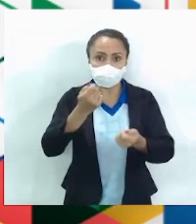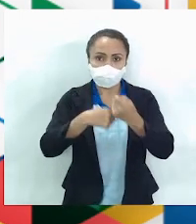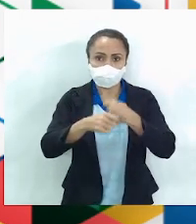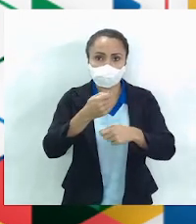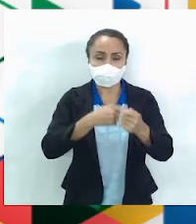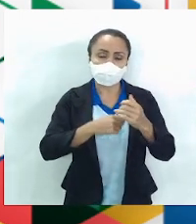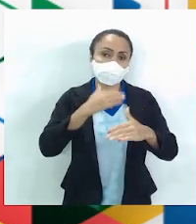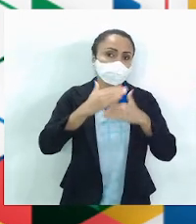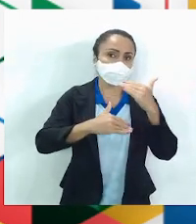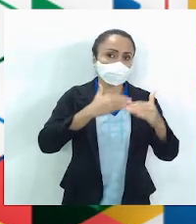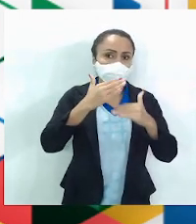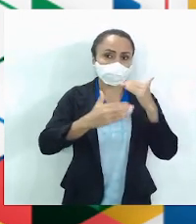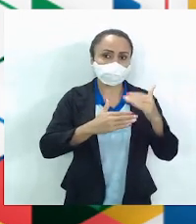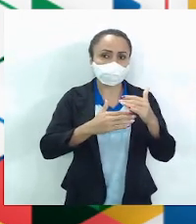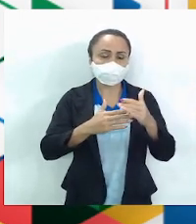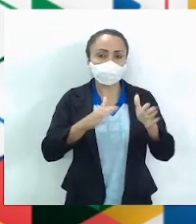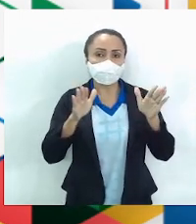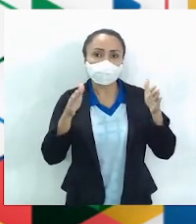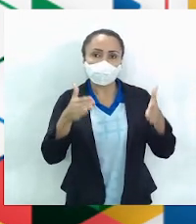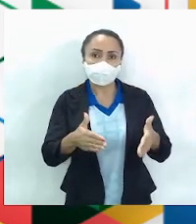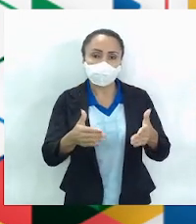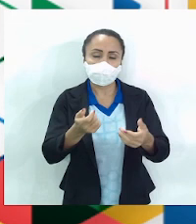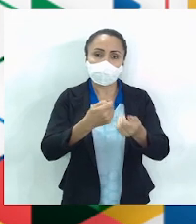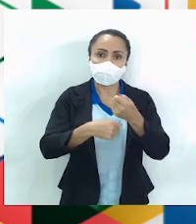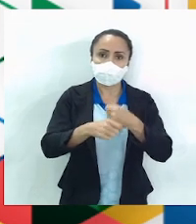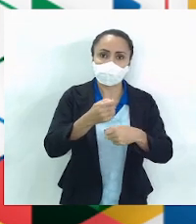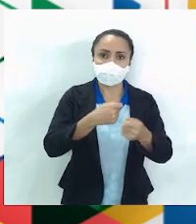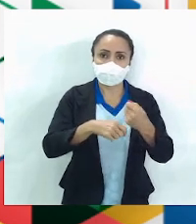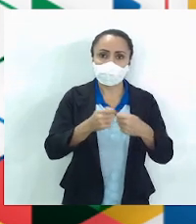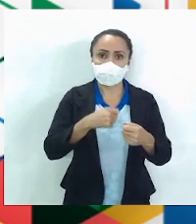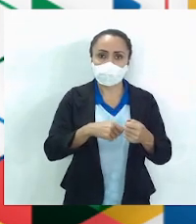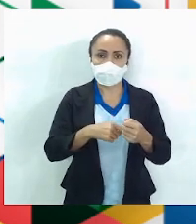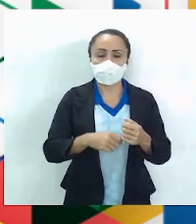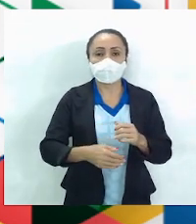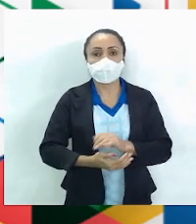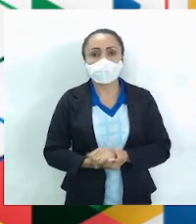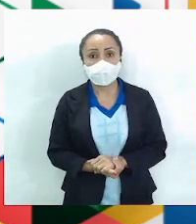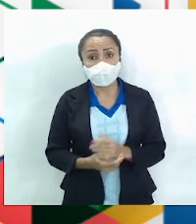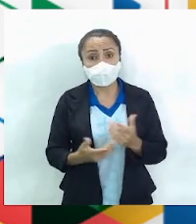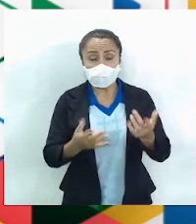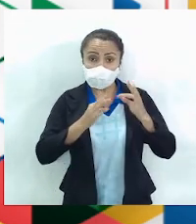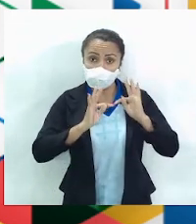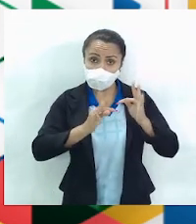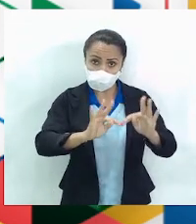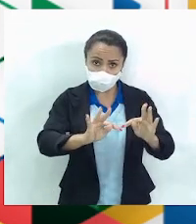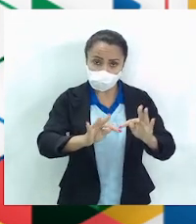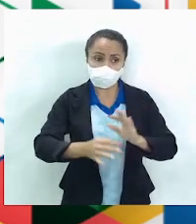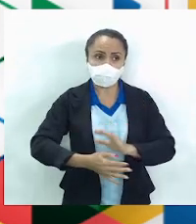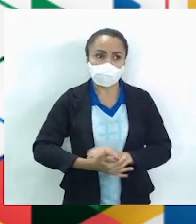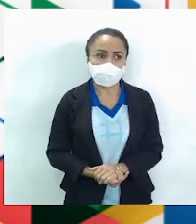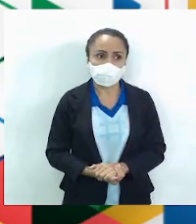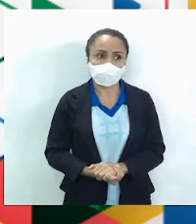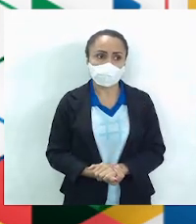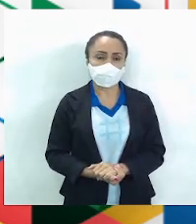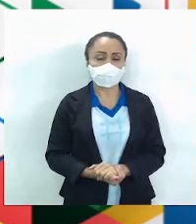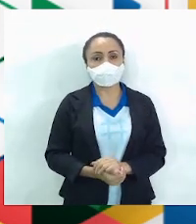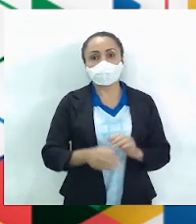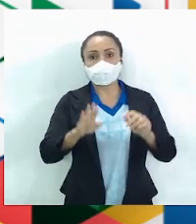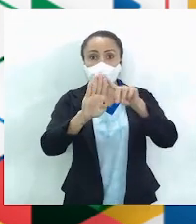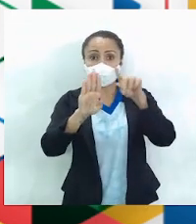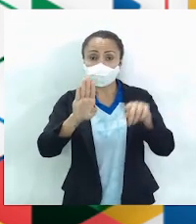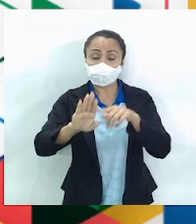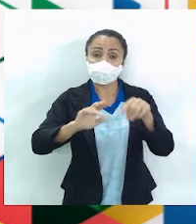desenvolvidas especializam-se em mercadoria e produção altamente tecnológica. B.